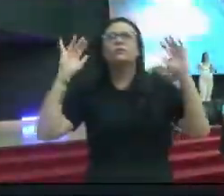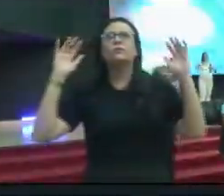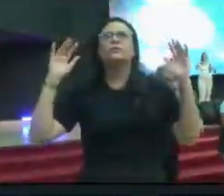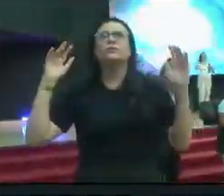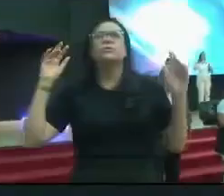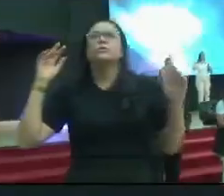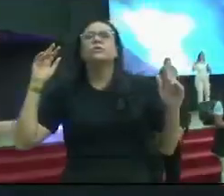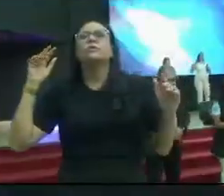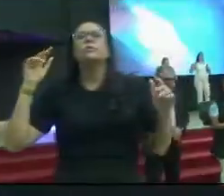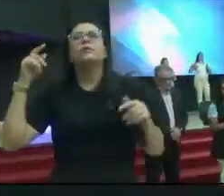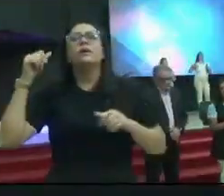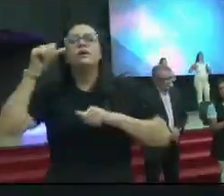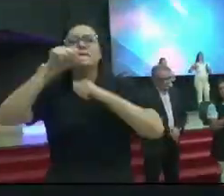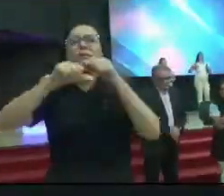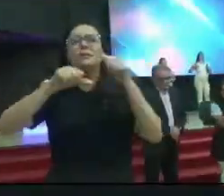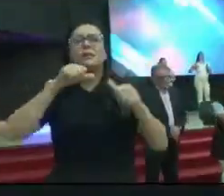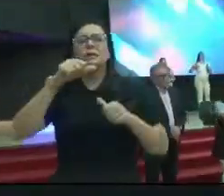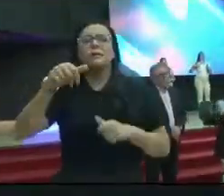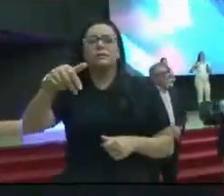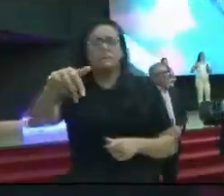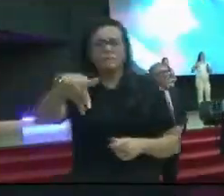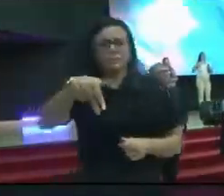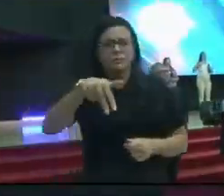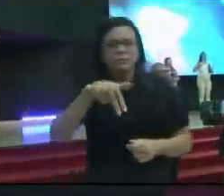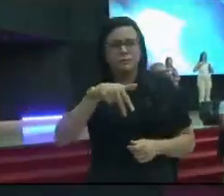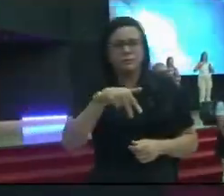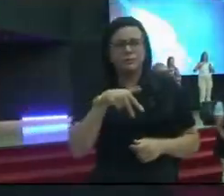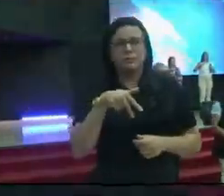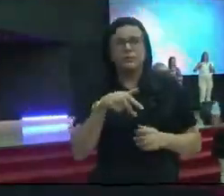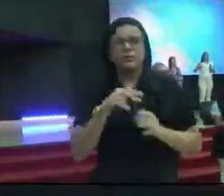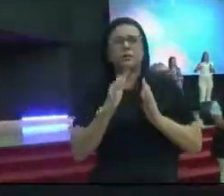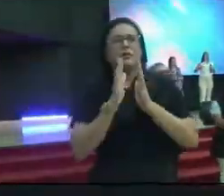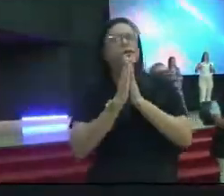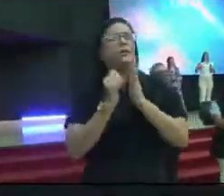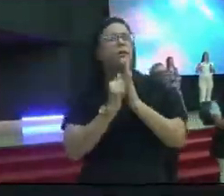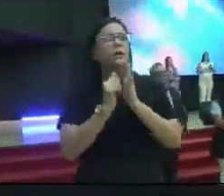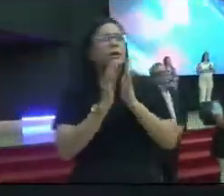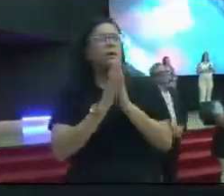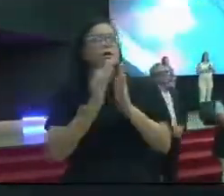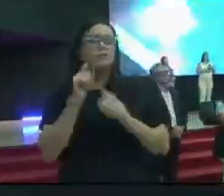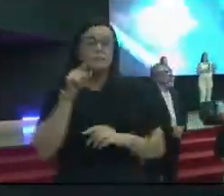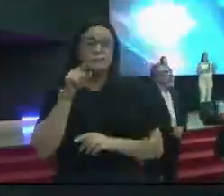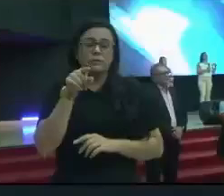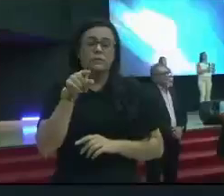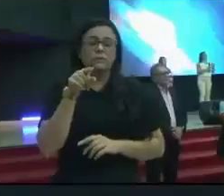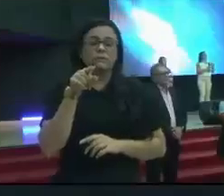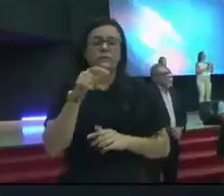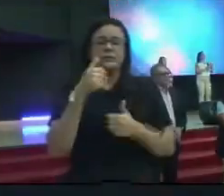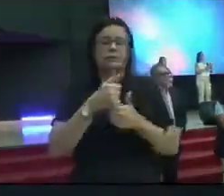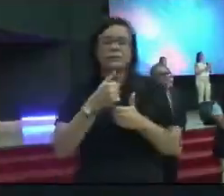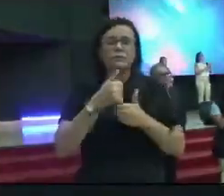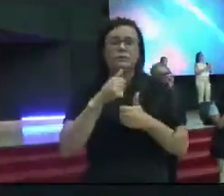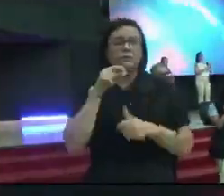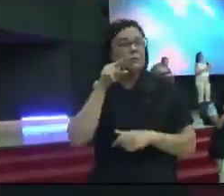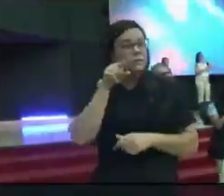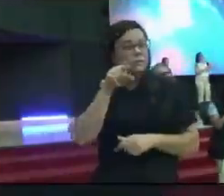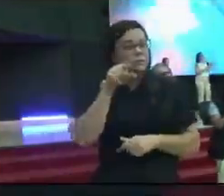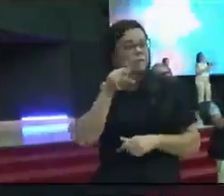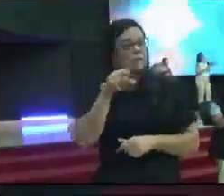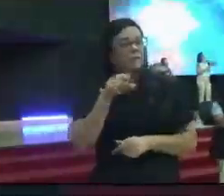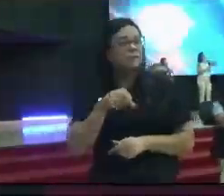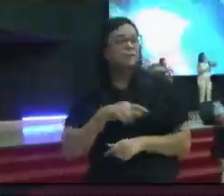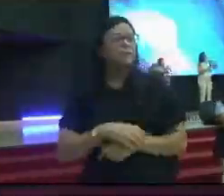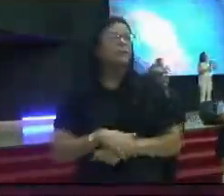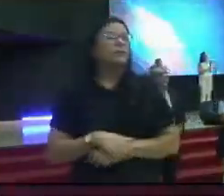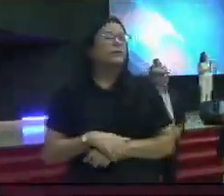rapidamente e venha aqui à frente. Pode vir, nós vamos orar por você. Quando cantamos bem baixinho, mas bem baixinho mesmo